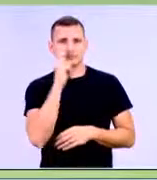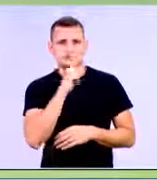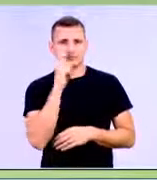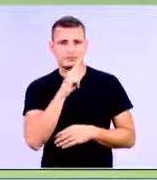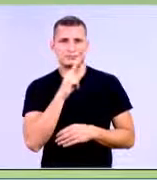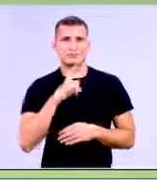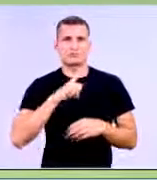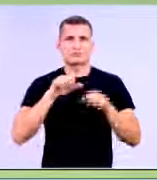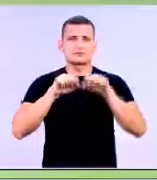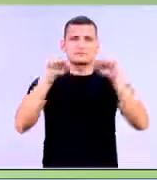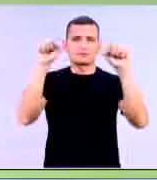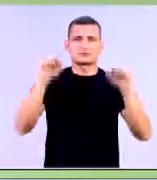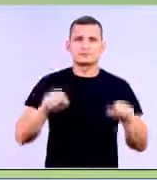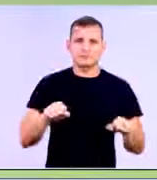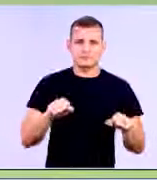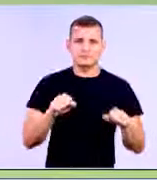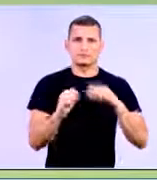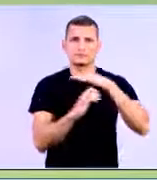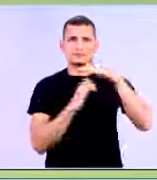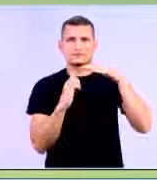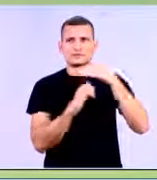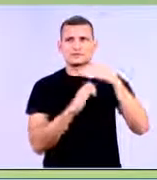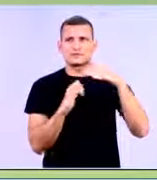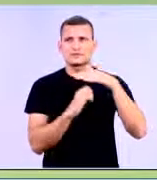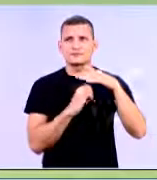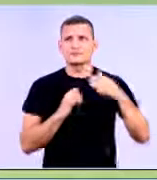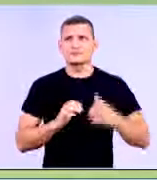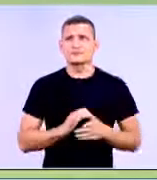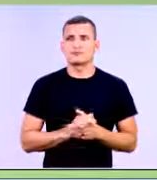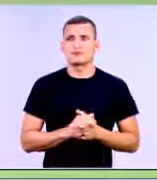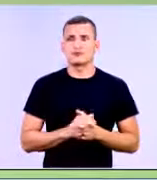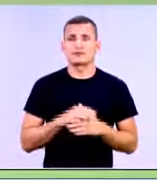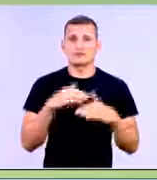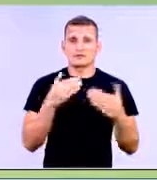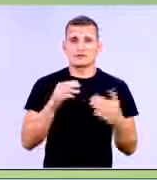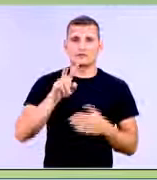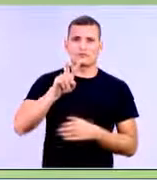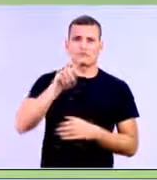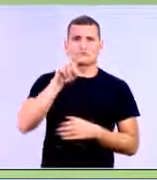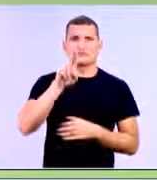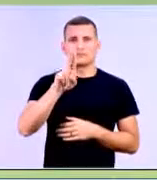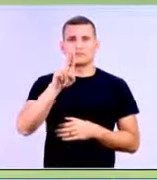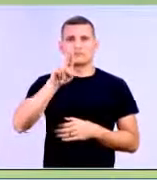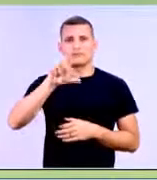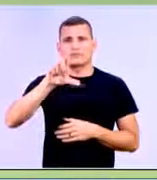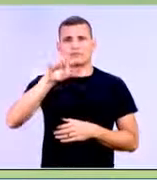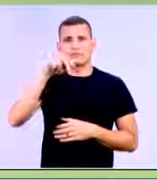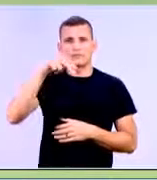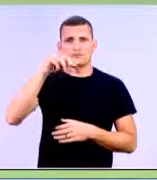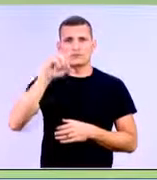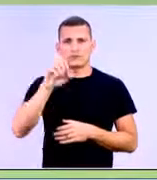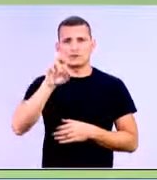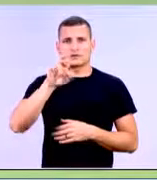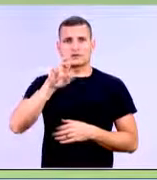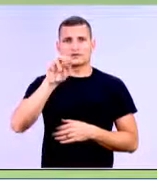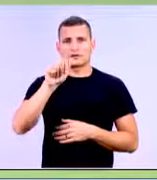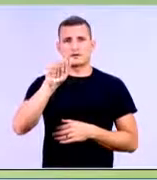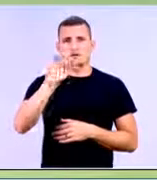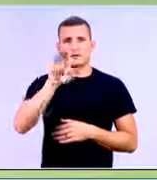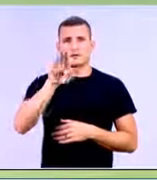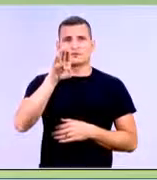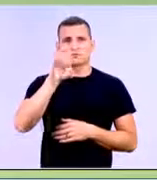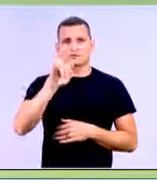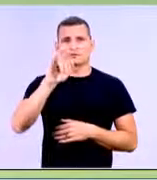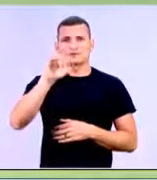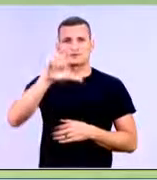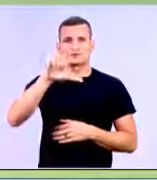no sistema empresa. Então, veja bem, as vulnerabilidades, as ameaças, de um modo geral,